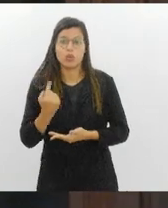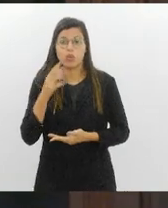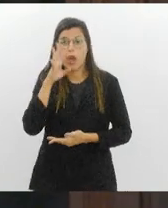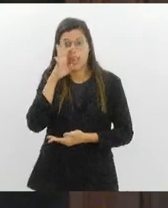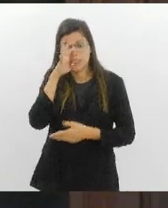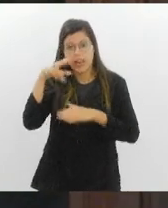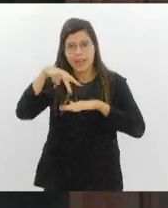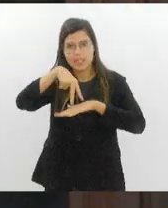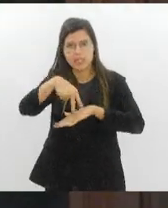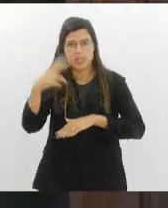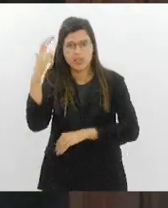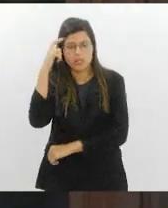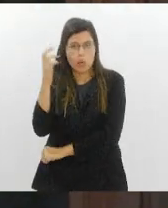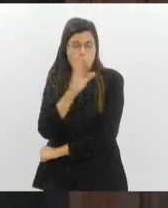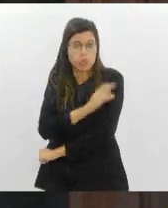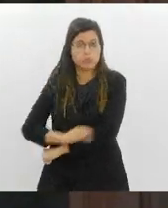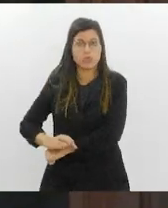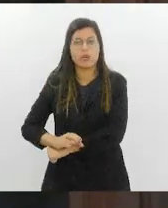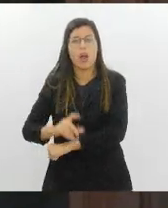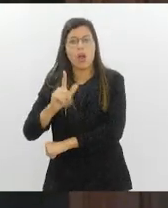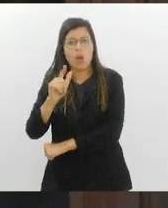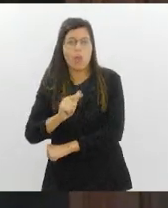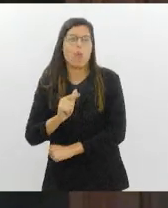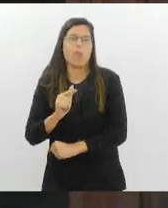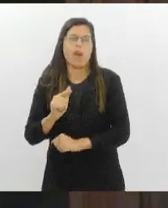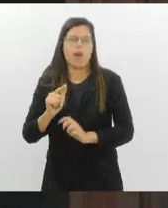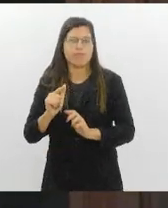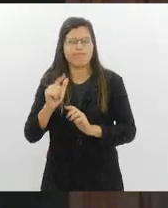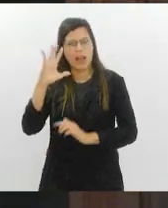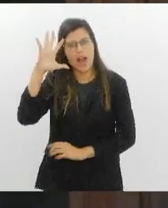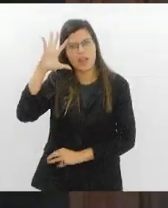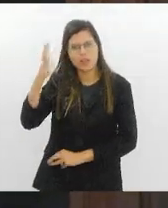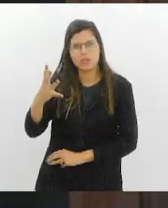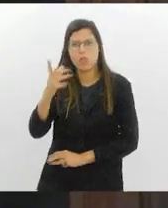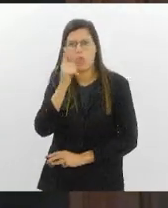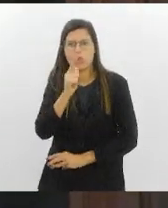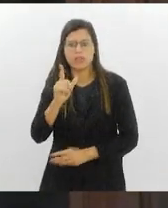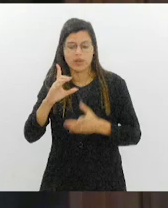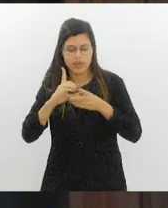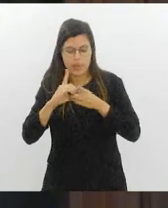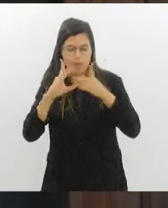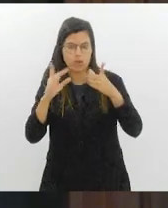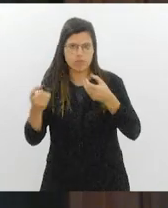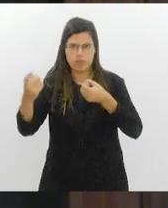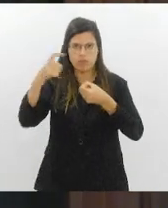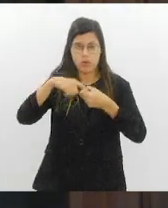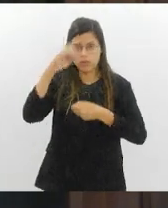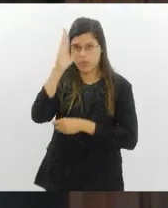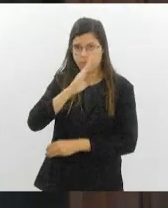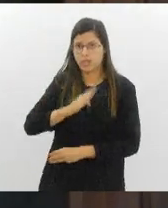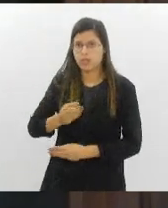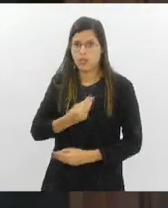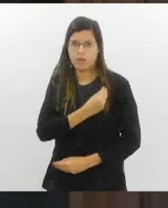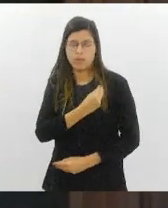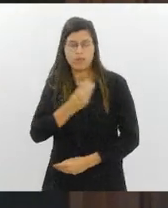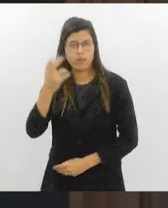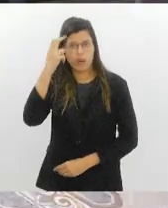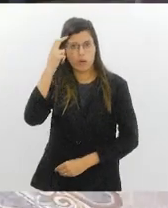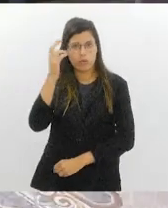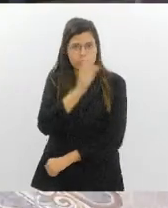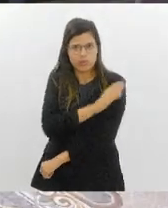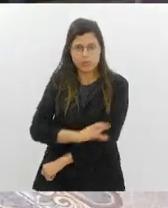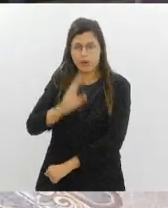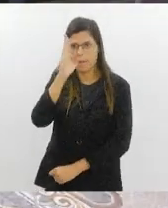o caminho para a gente reconquistar a democracia no Brasil. Viva a cultura brasileira, viva a companhia Débora